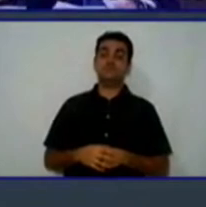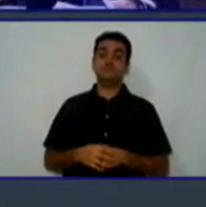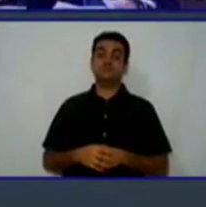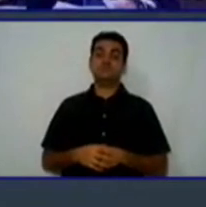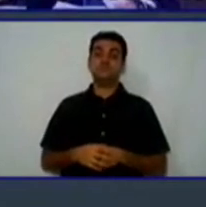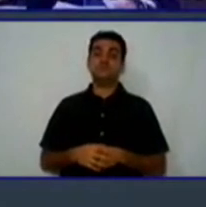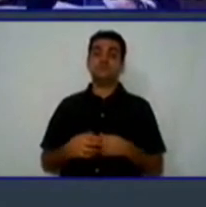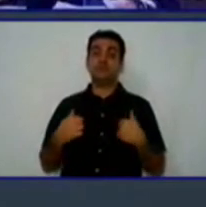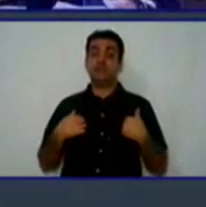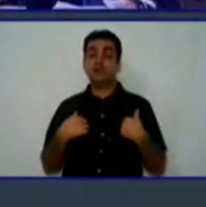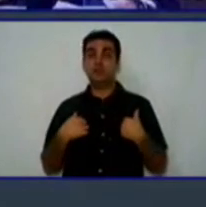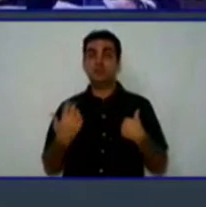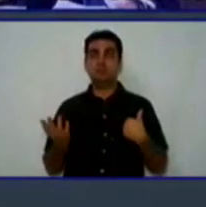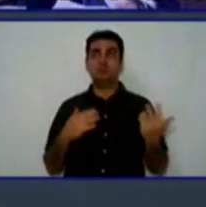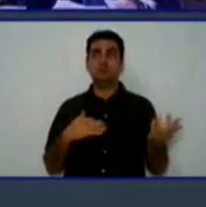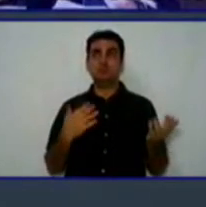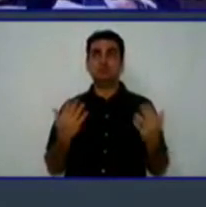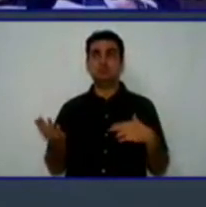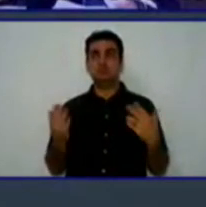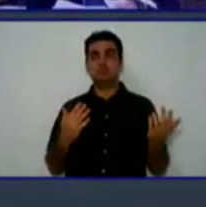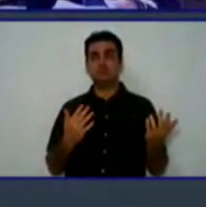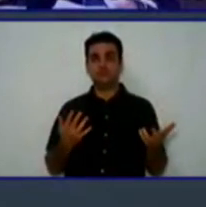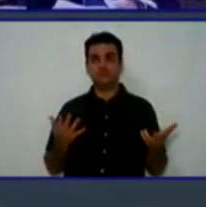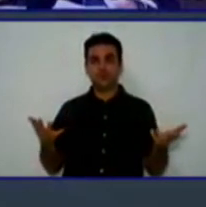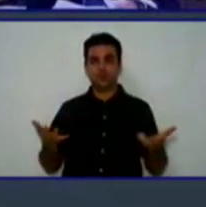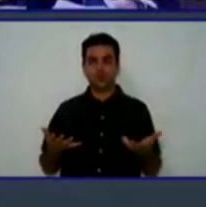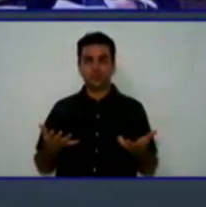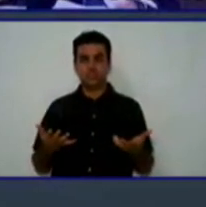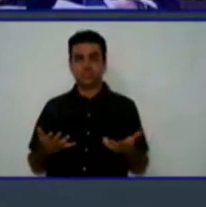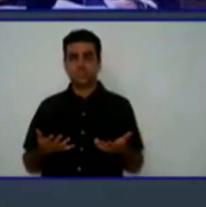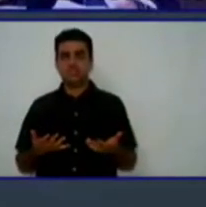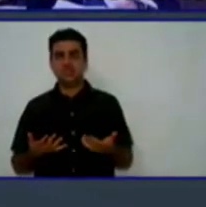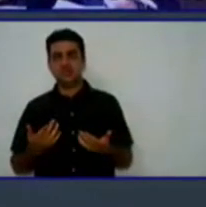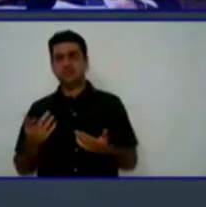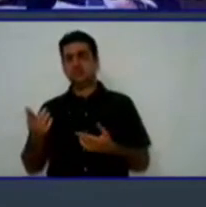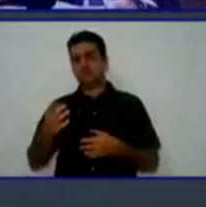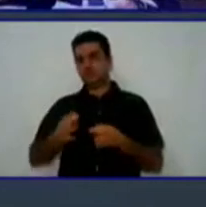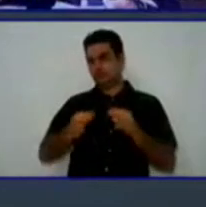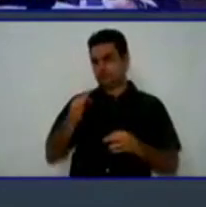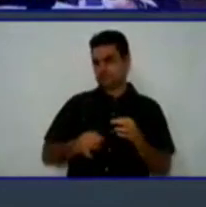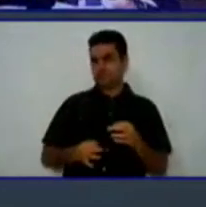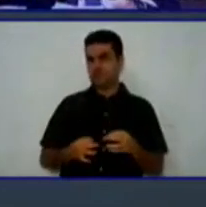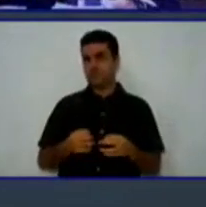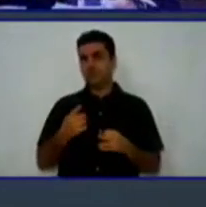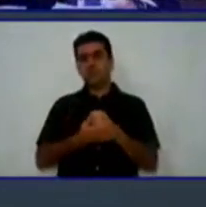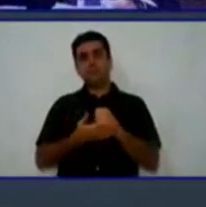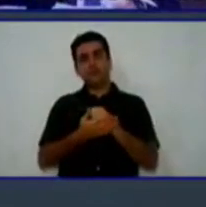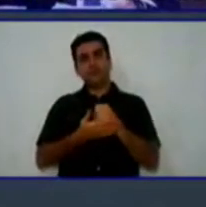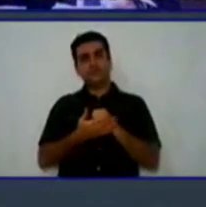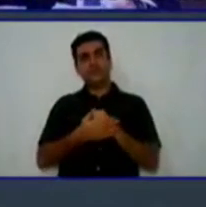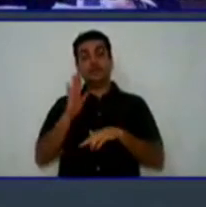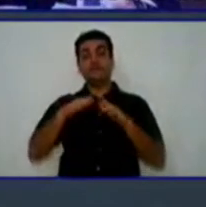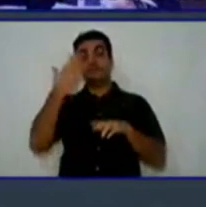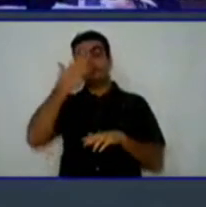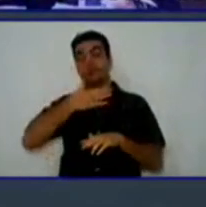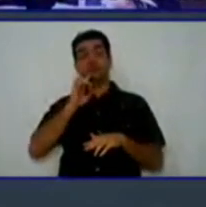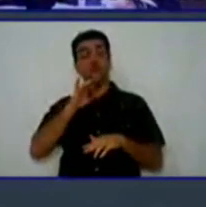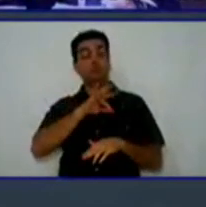eu questiono se vamos passar a ter julgamentos com base em prova